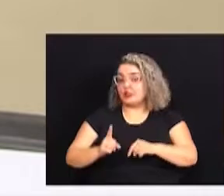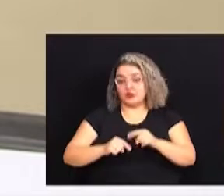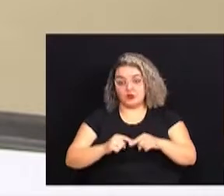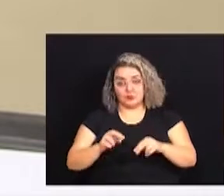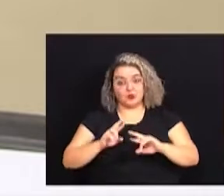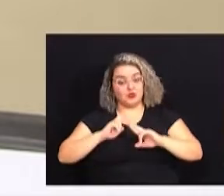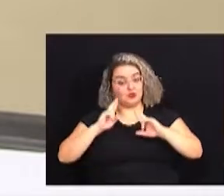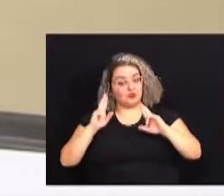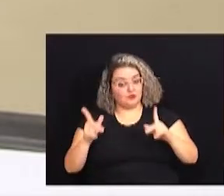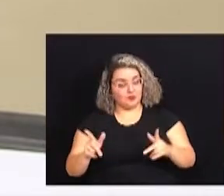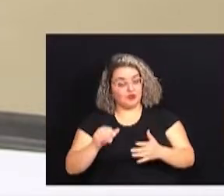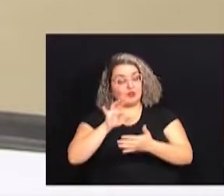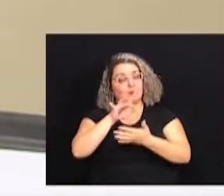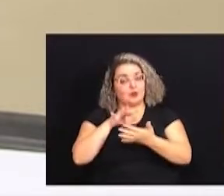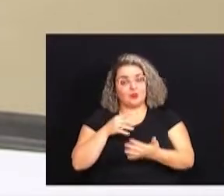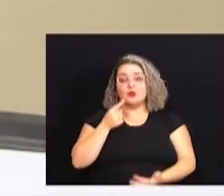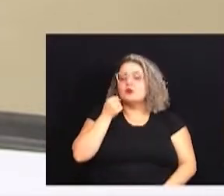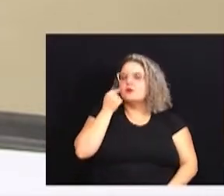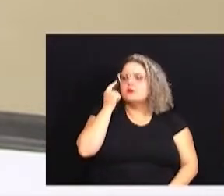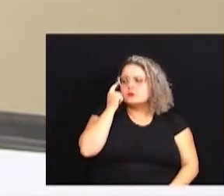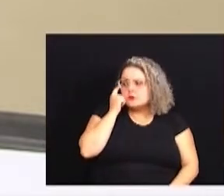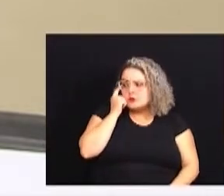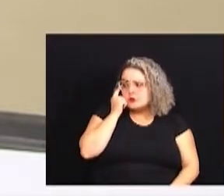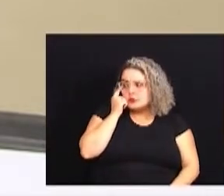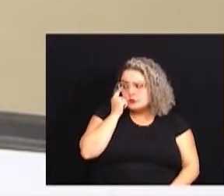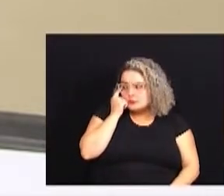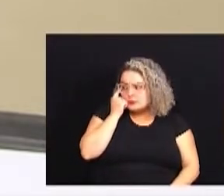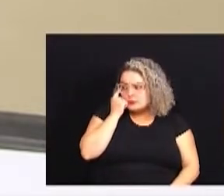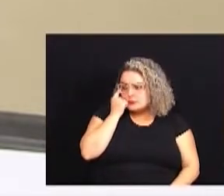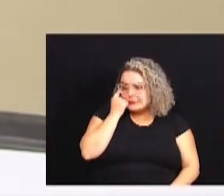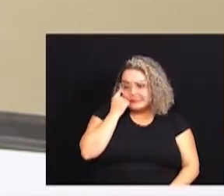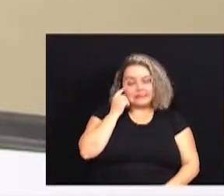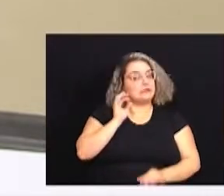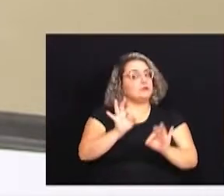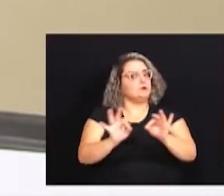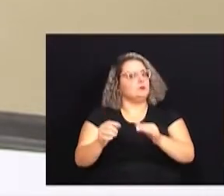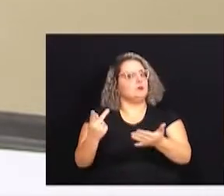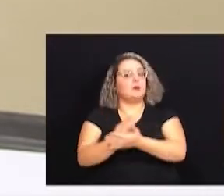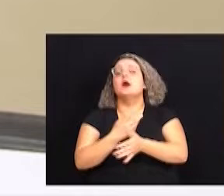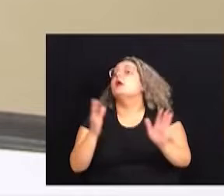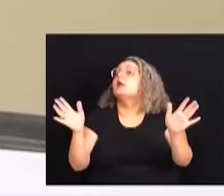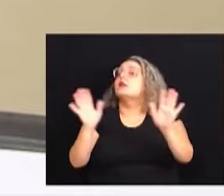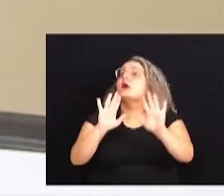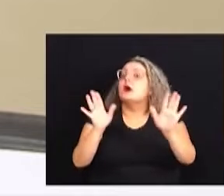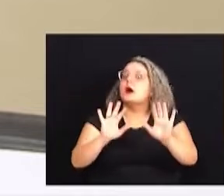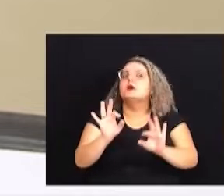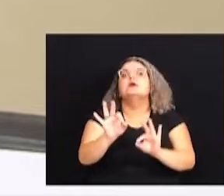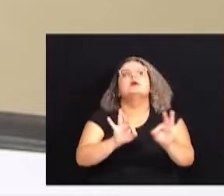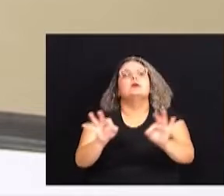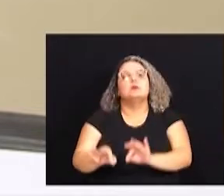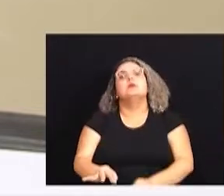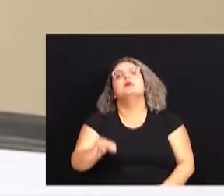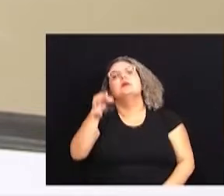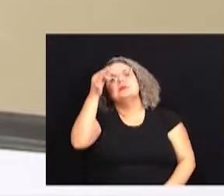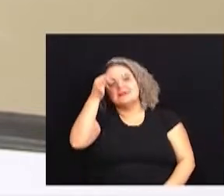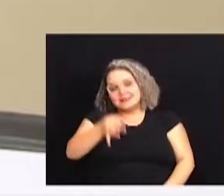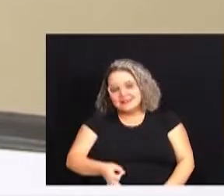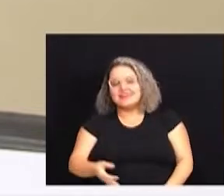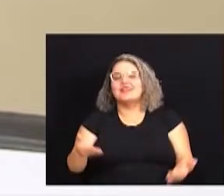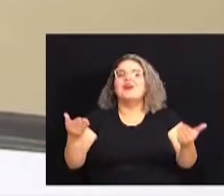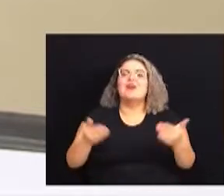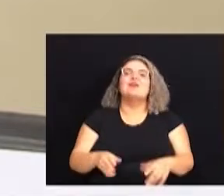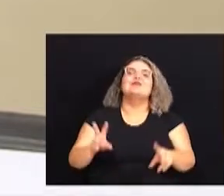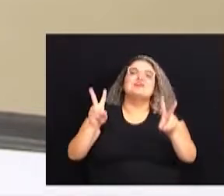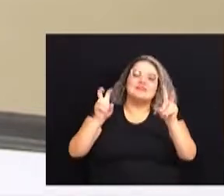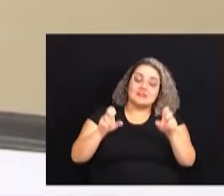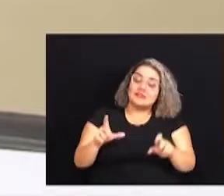diferente aqui no nosso Na Ponta do Lápis, vai pensar, nossa, eu liguei no programa errado. Não, você não ligou no programa errado. Hoje o nosso